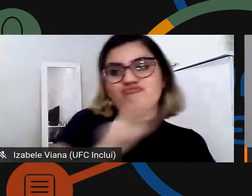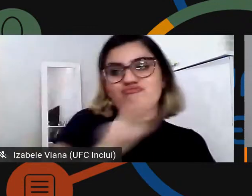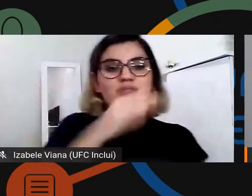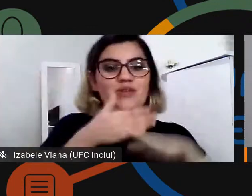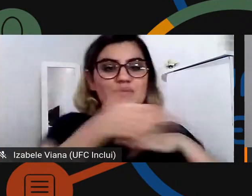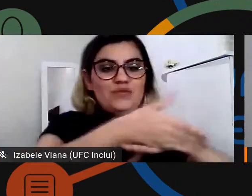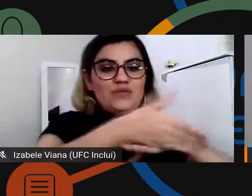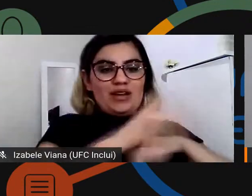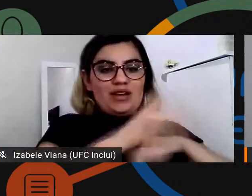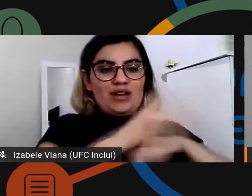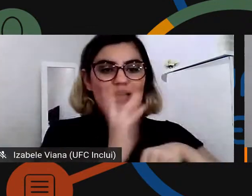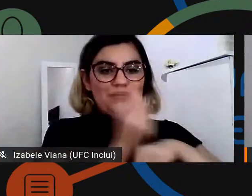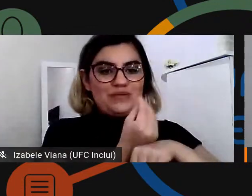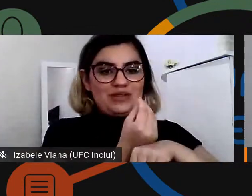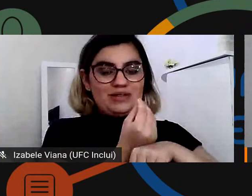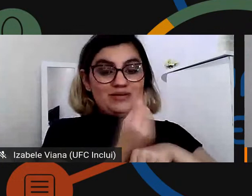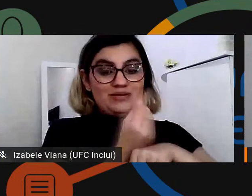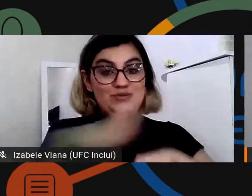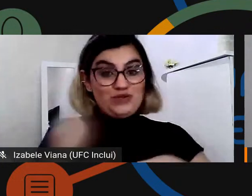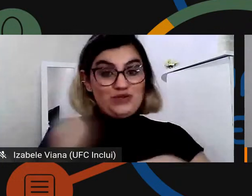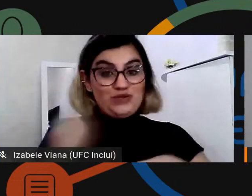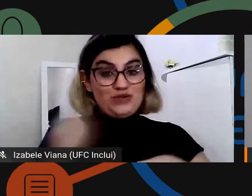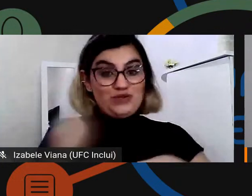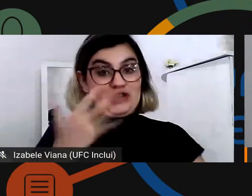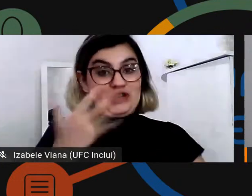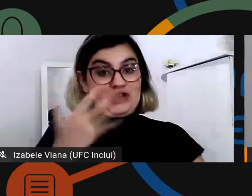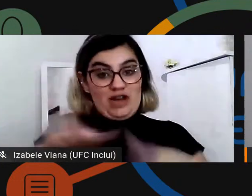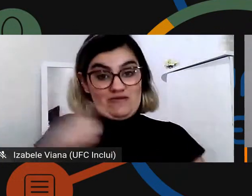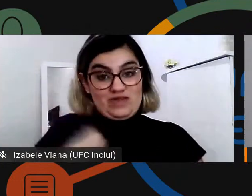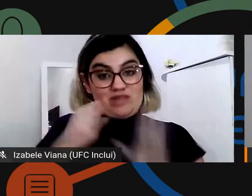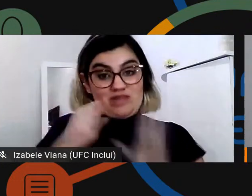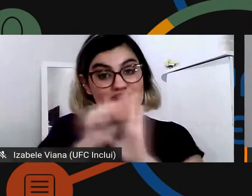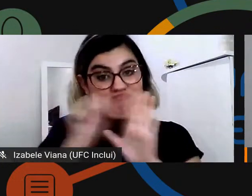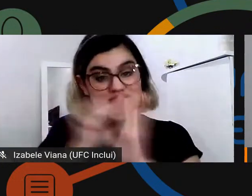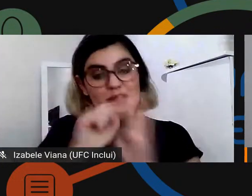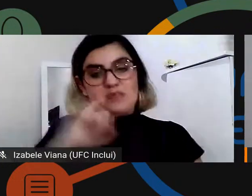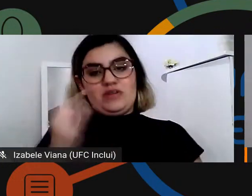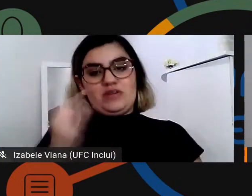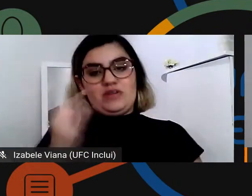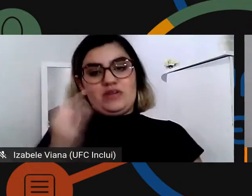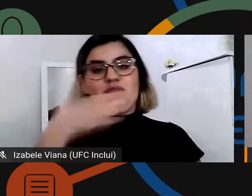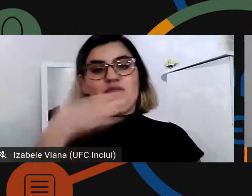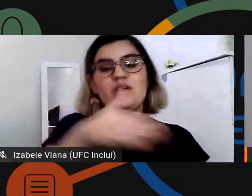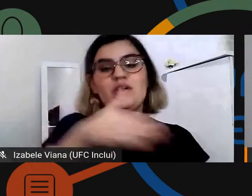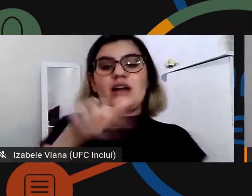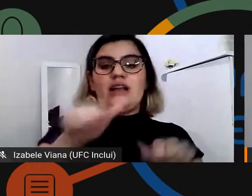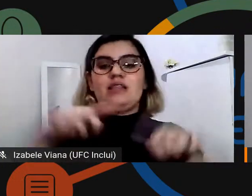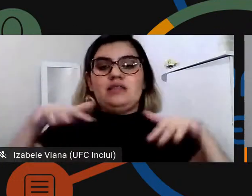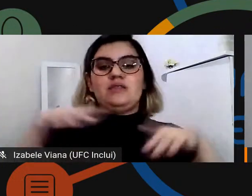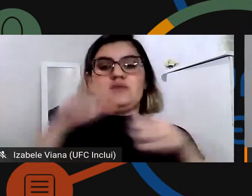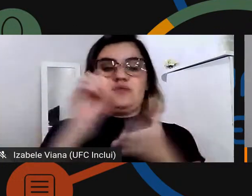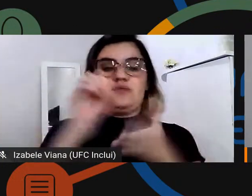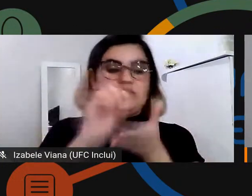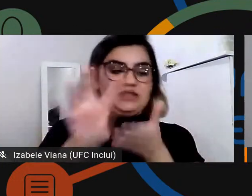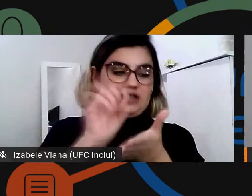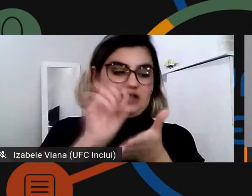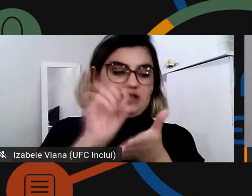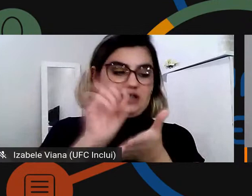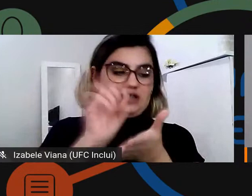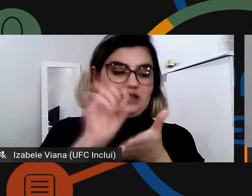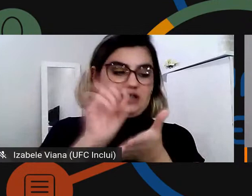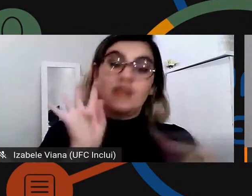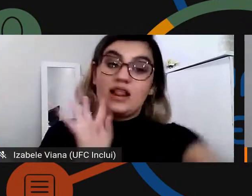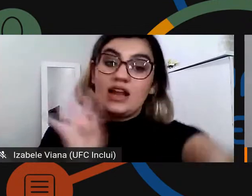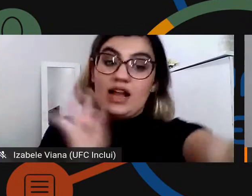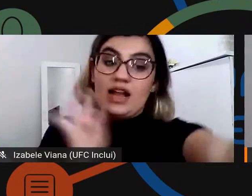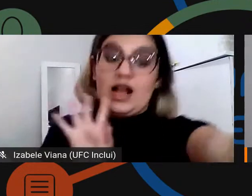ali o auditório da Faced. Então foi bacana acompanhar o evento ano passado, porque a gente fez a nossa aula de campo dentro da